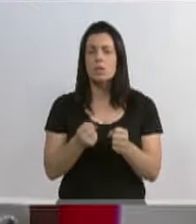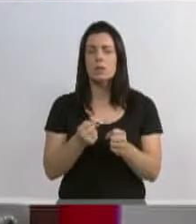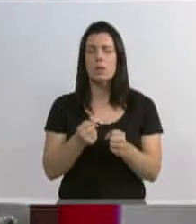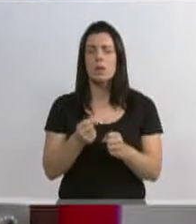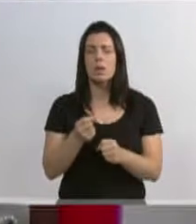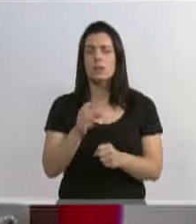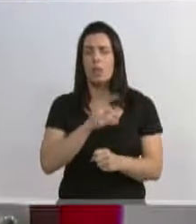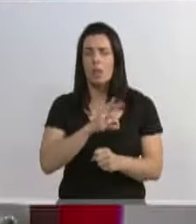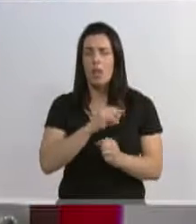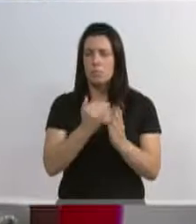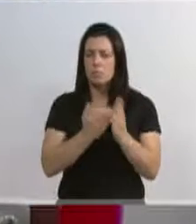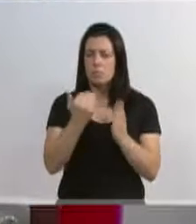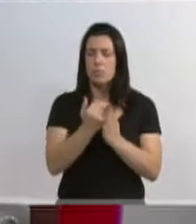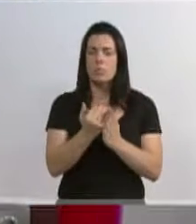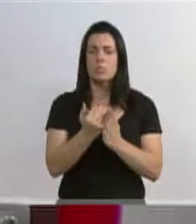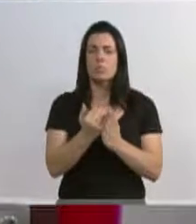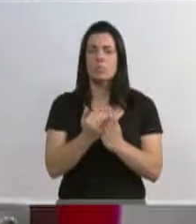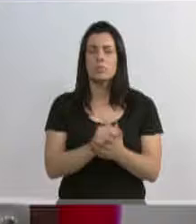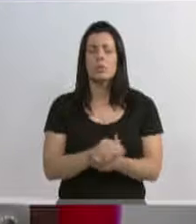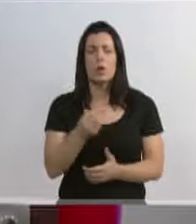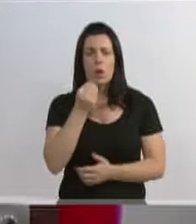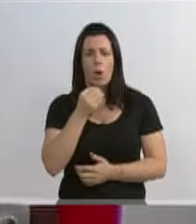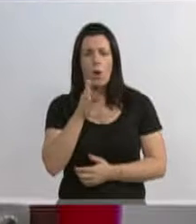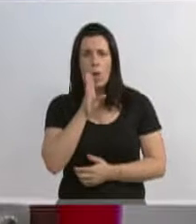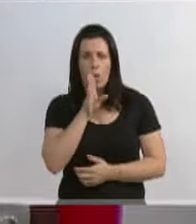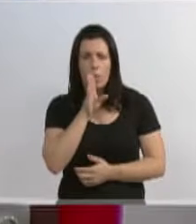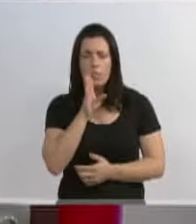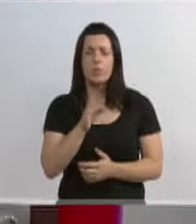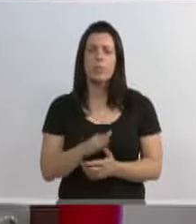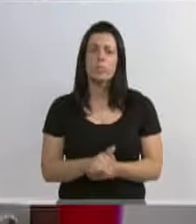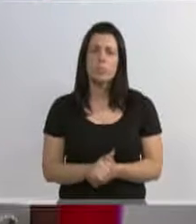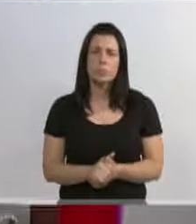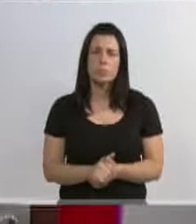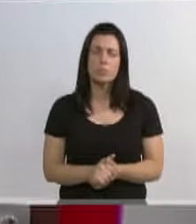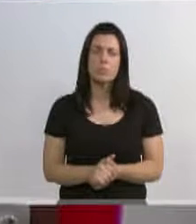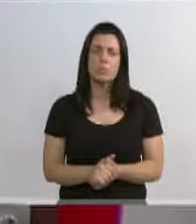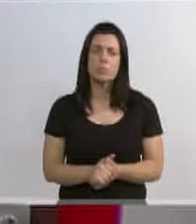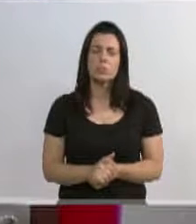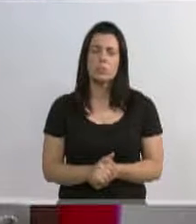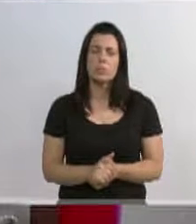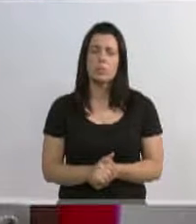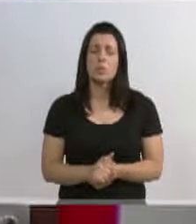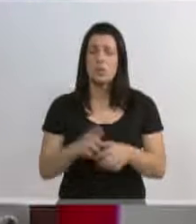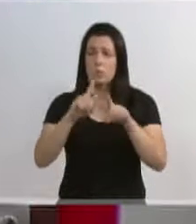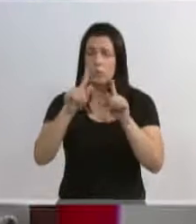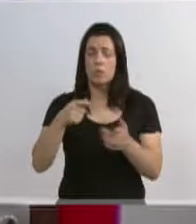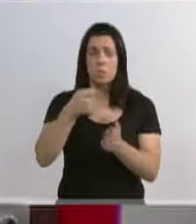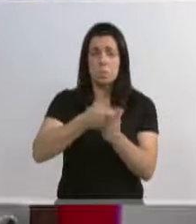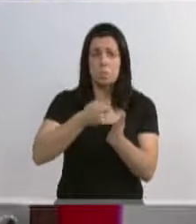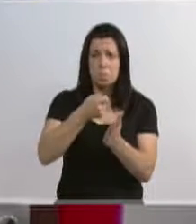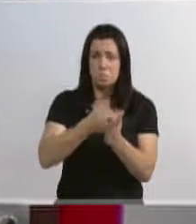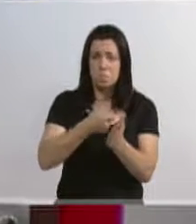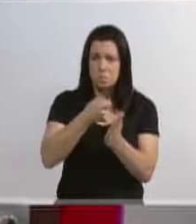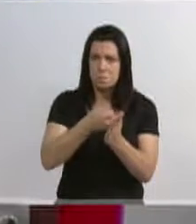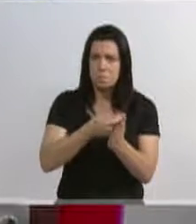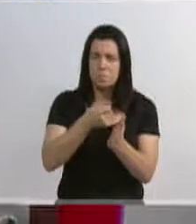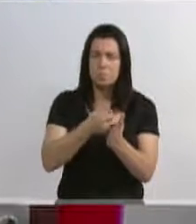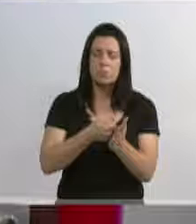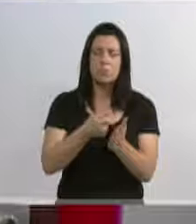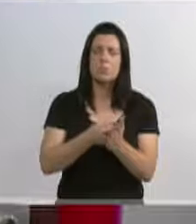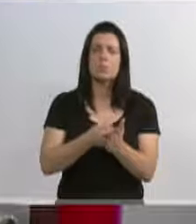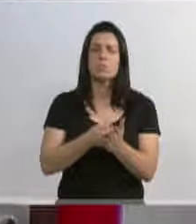que está aquém daquilo que havia e estava sendo reivindicado pelos servidores públicos, vereador